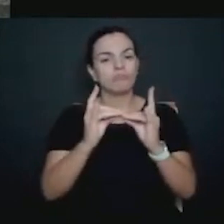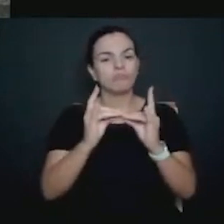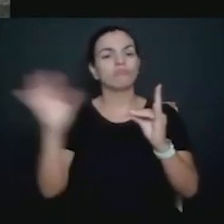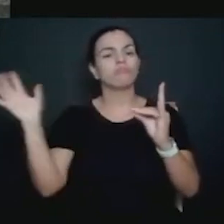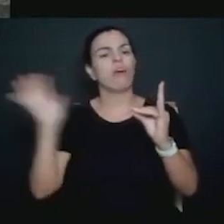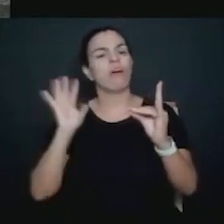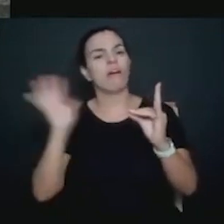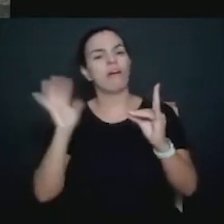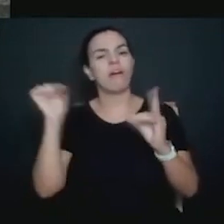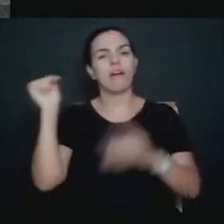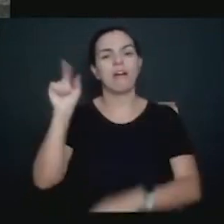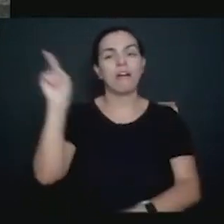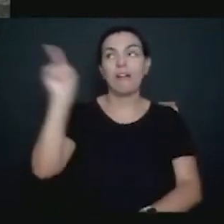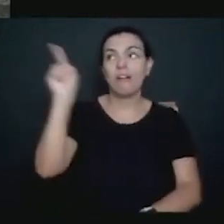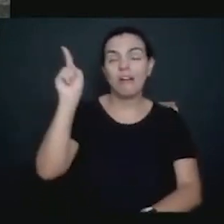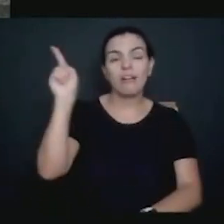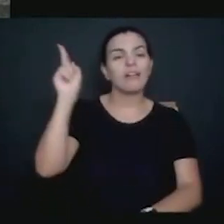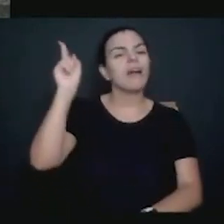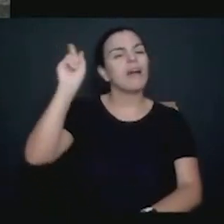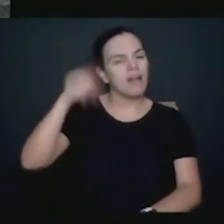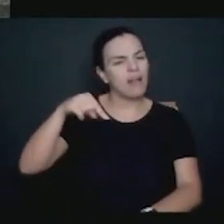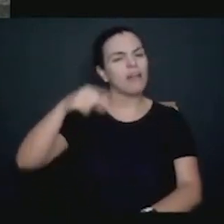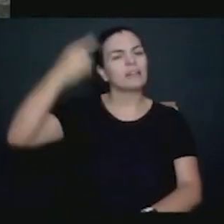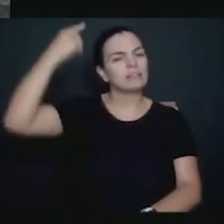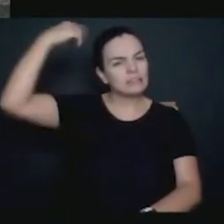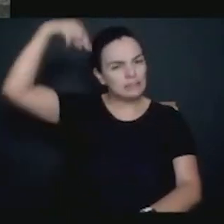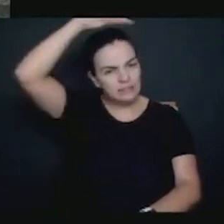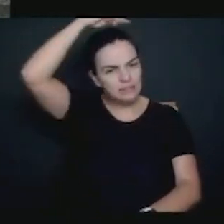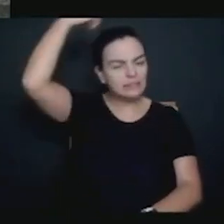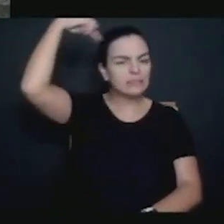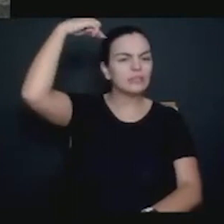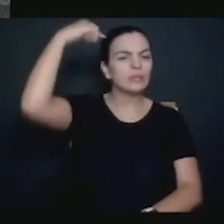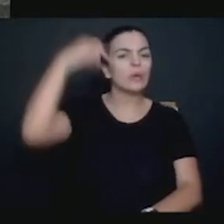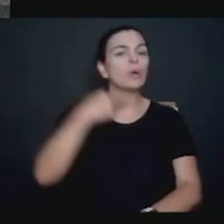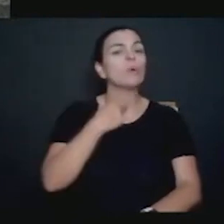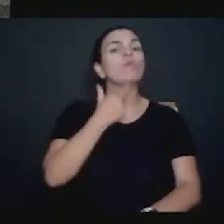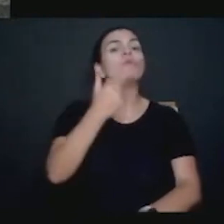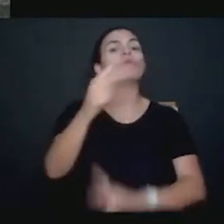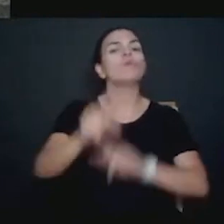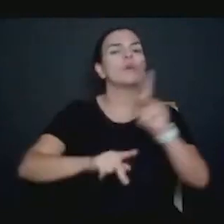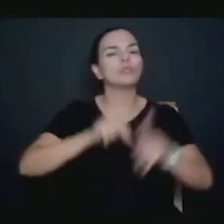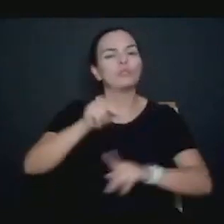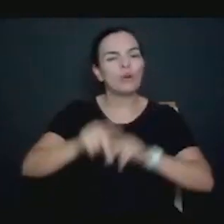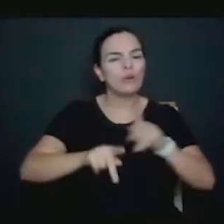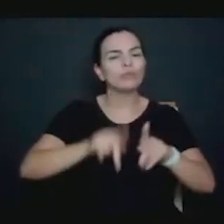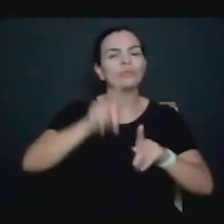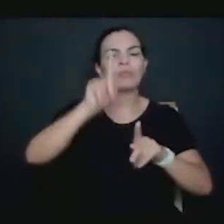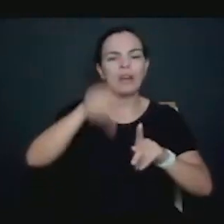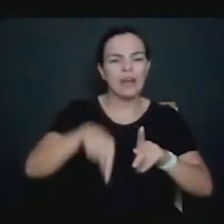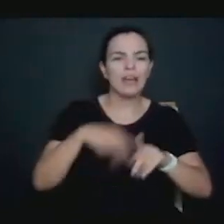santo e de fato como diz o ditado a voz do povo é a voz de Deus Carol